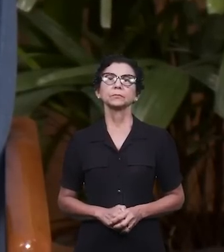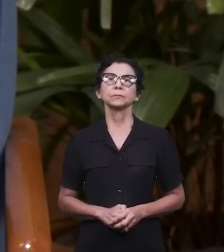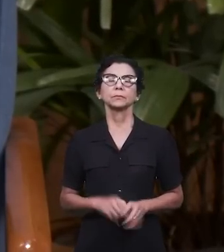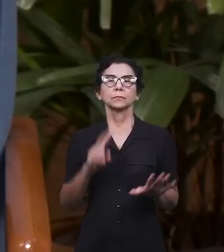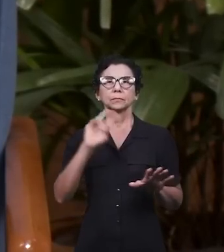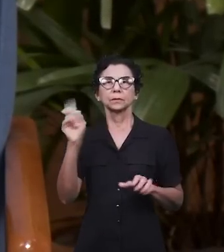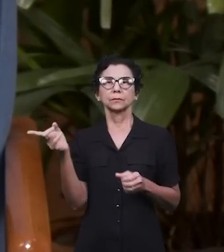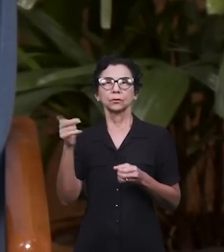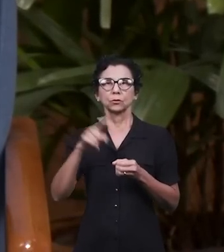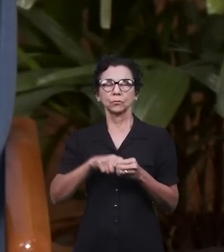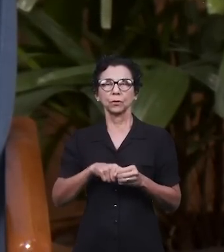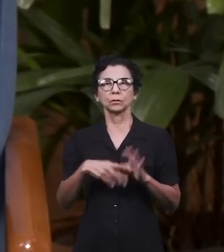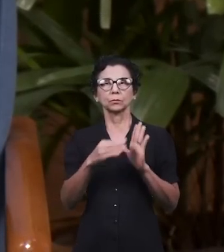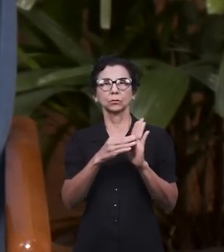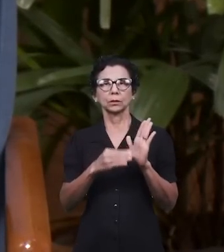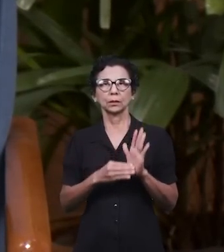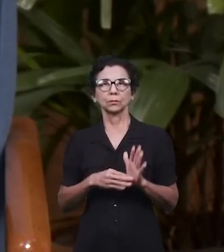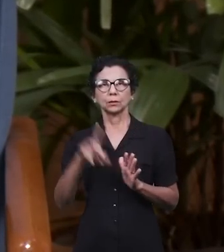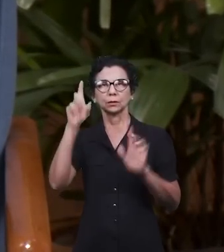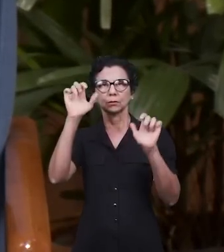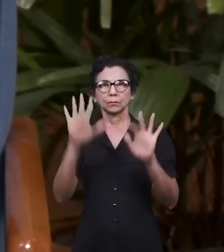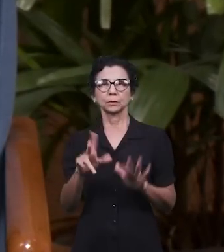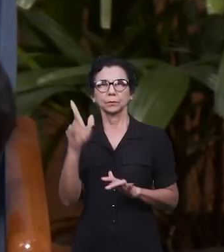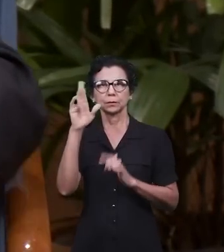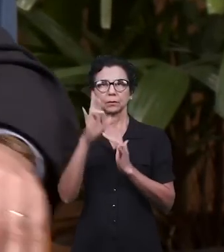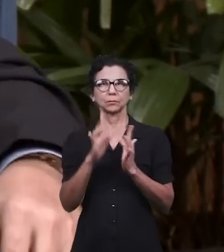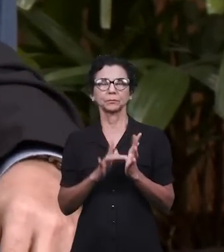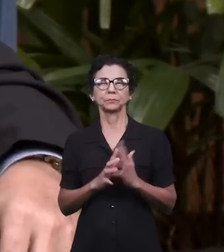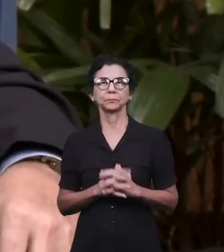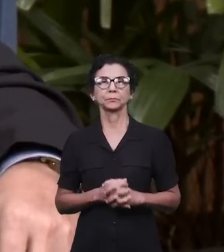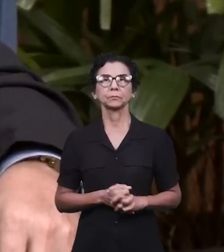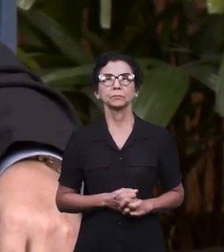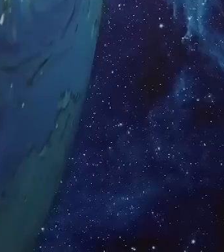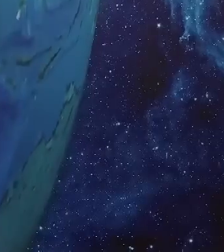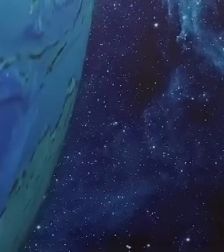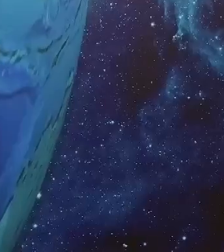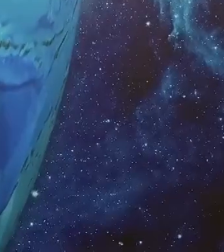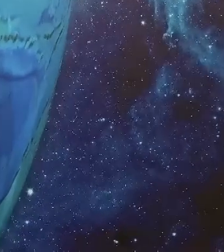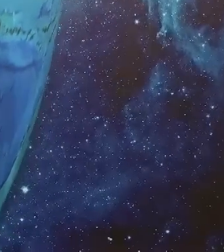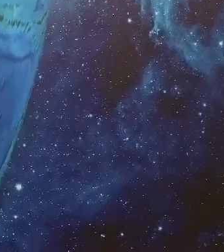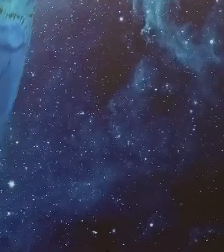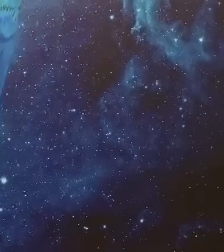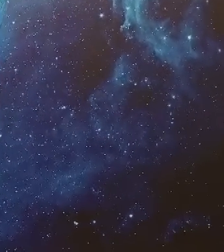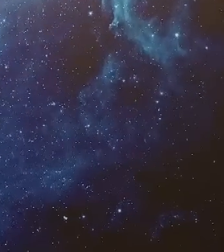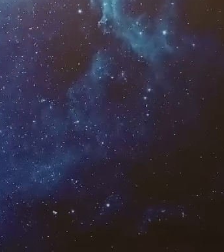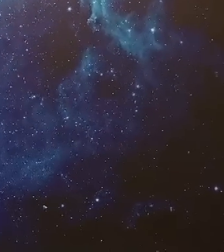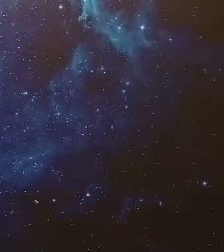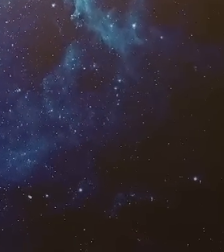semana que vem nós estamos de volta com mais uma edição desse programa. Deus abençoe, a paz do Senhor.